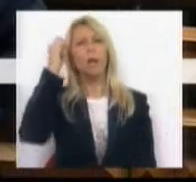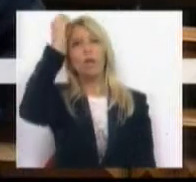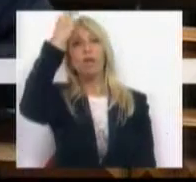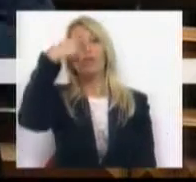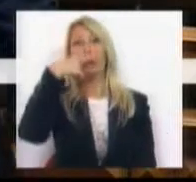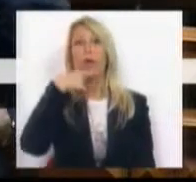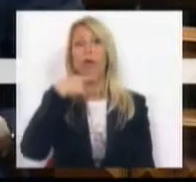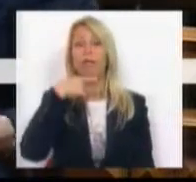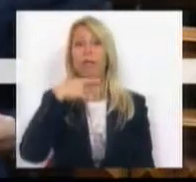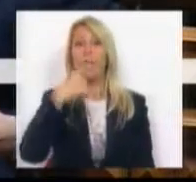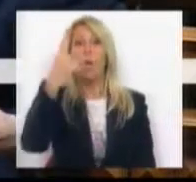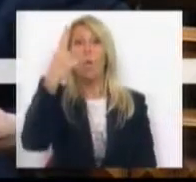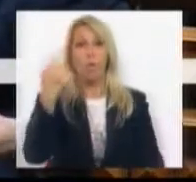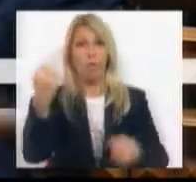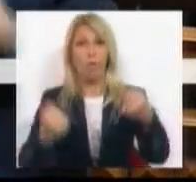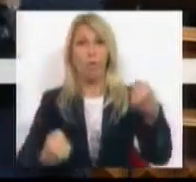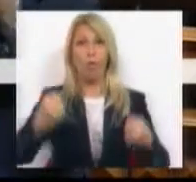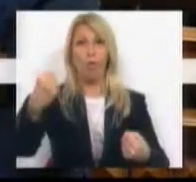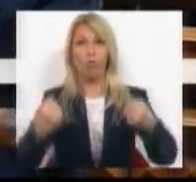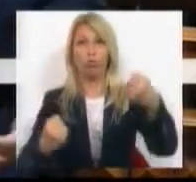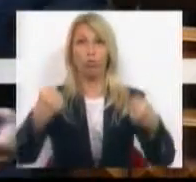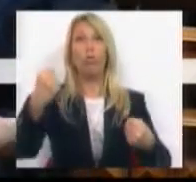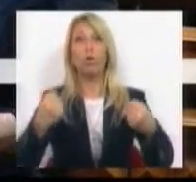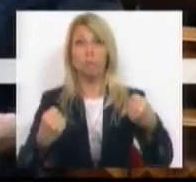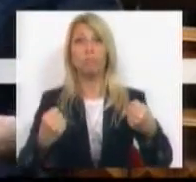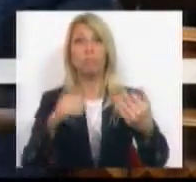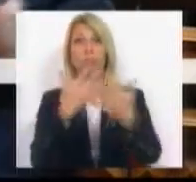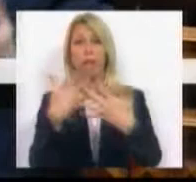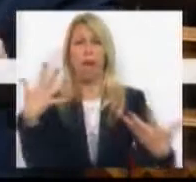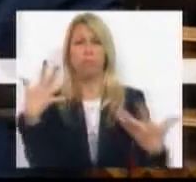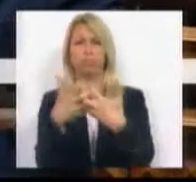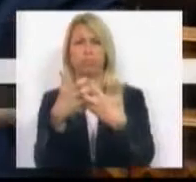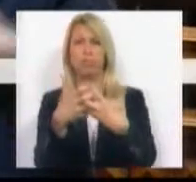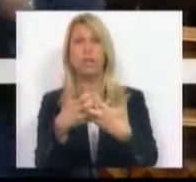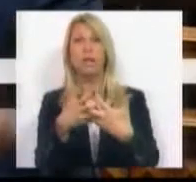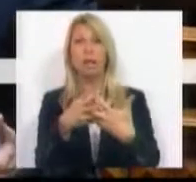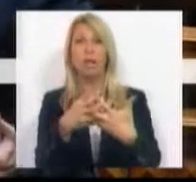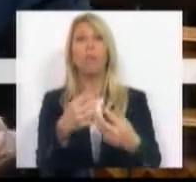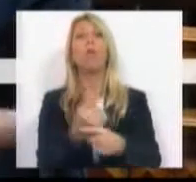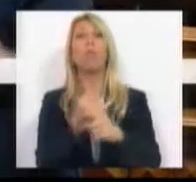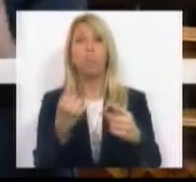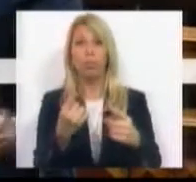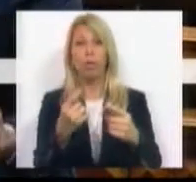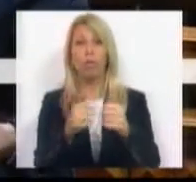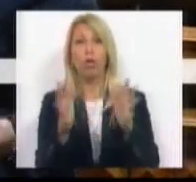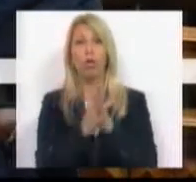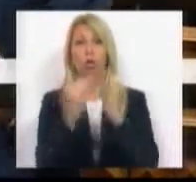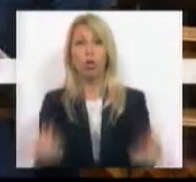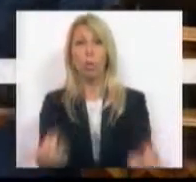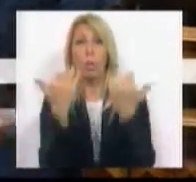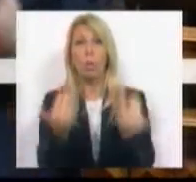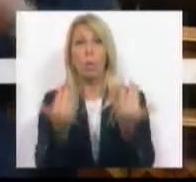de um condutor que provocou um acidente porque vinha em contramão, ilegal,